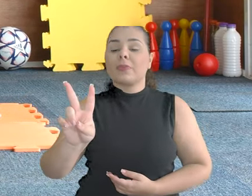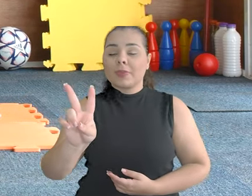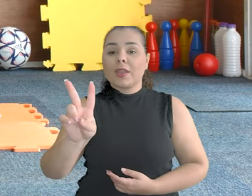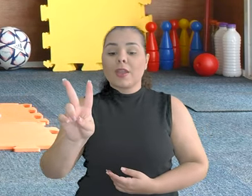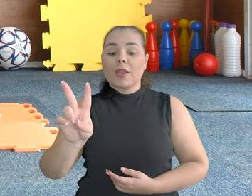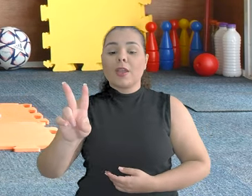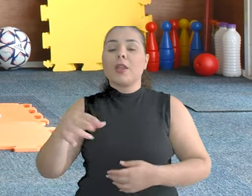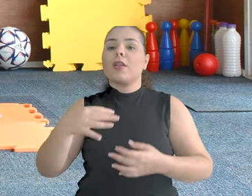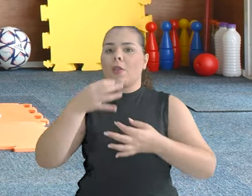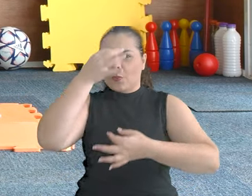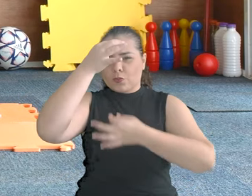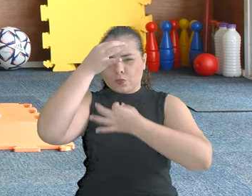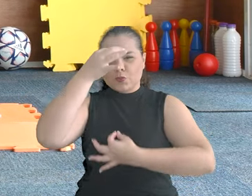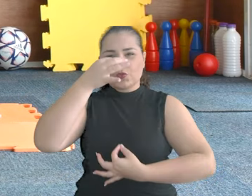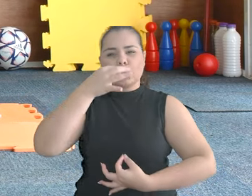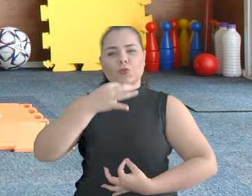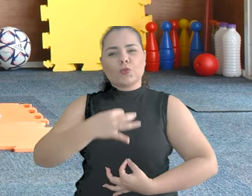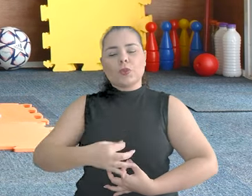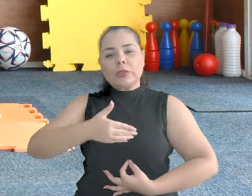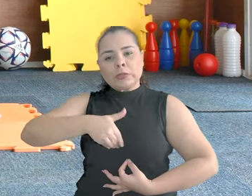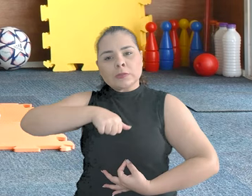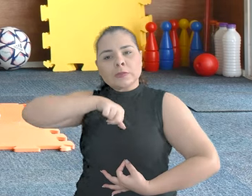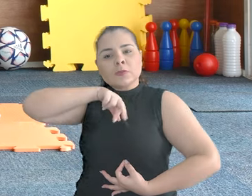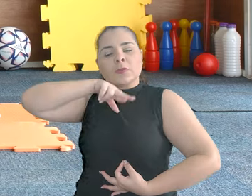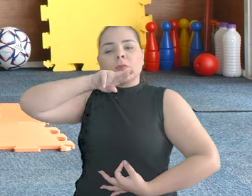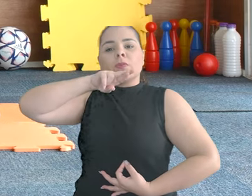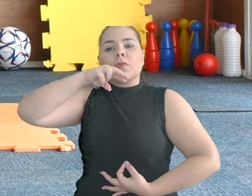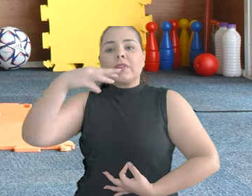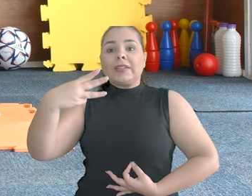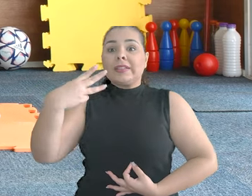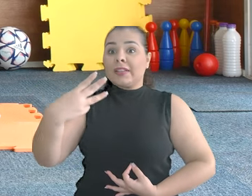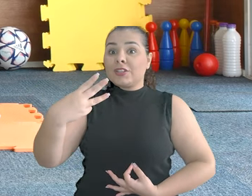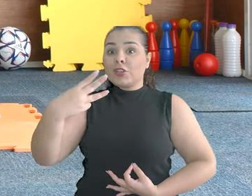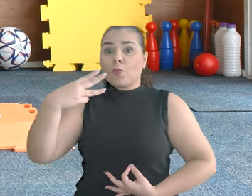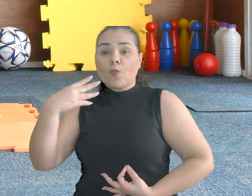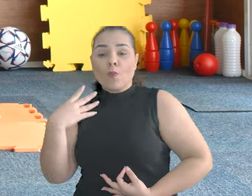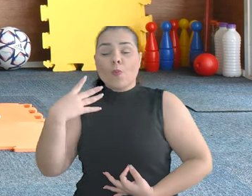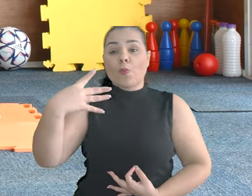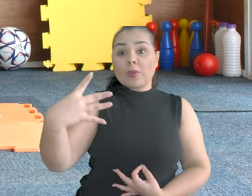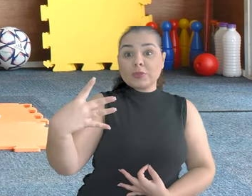voltou e com o braço na frente voltou